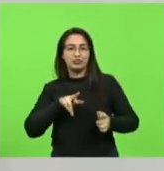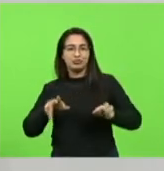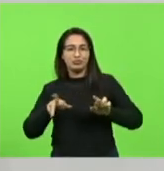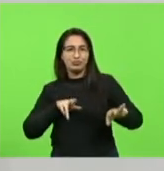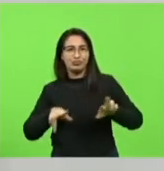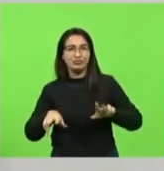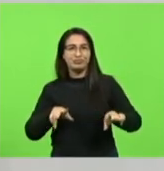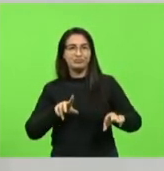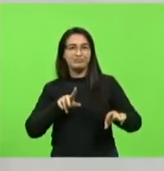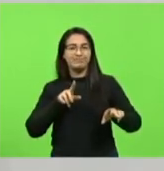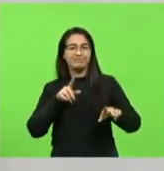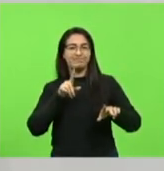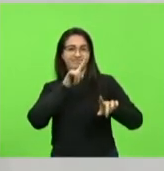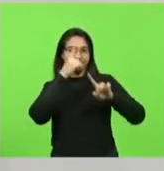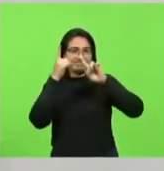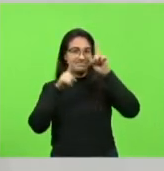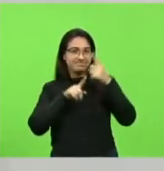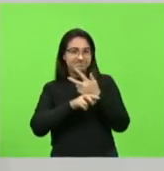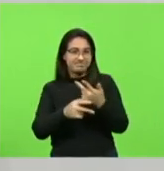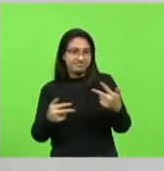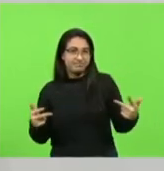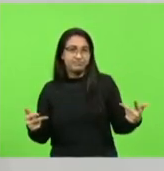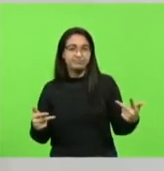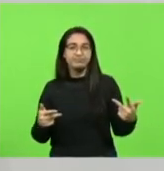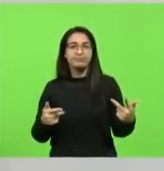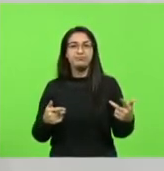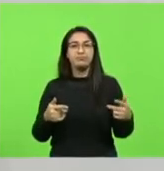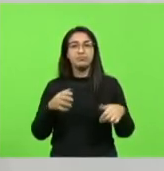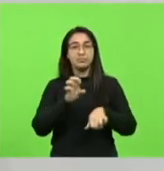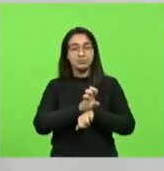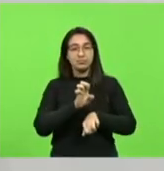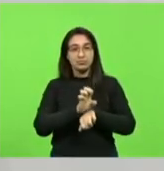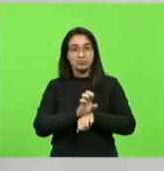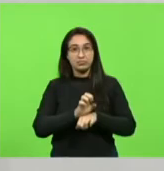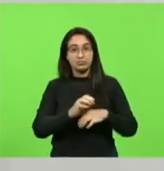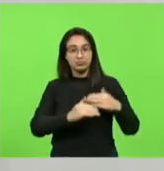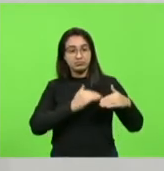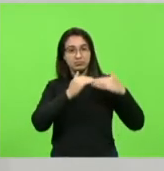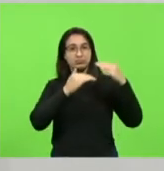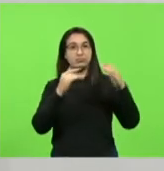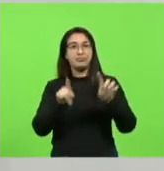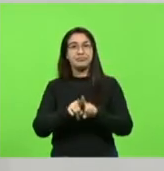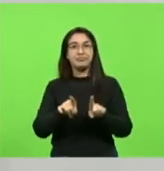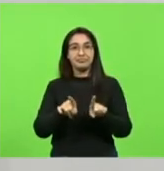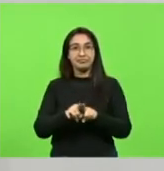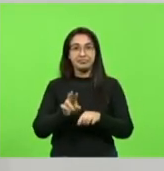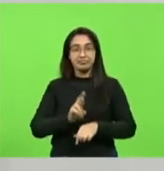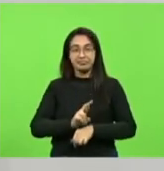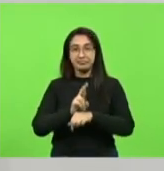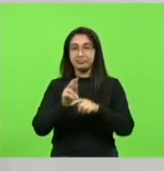que o Estado e o Parlamento cresçam e bem represente a nossa população.